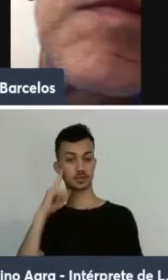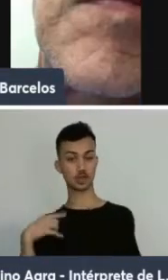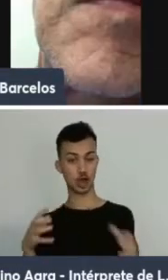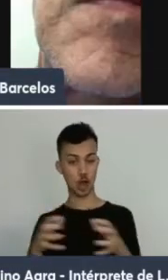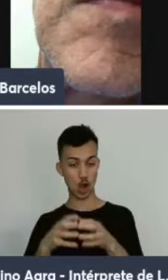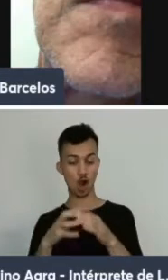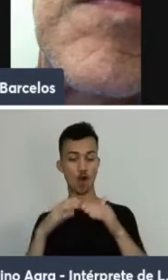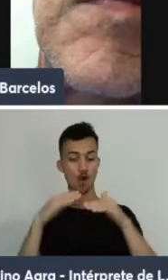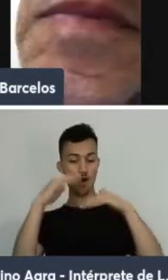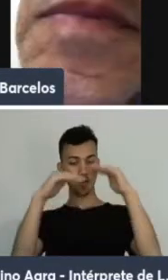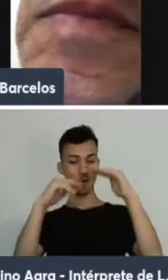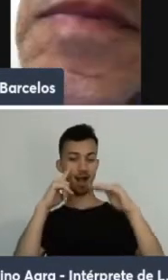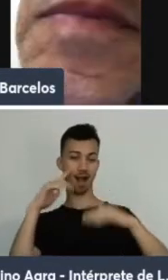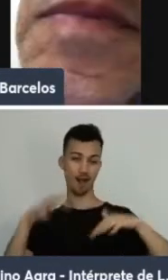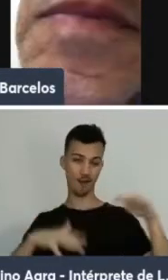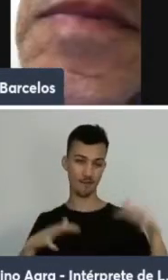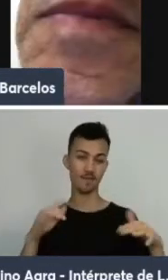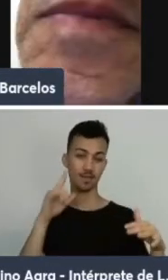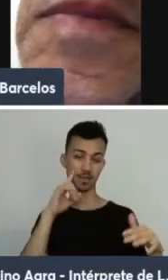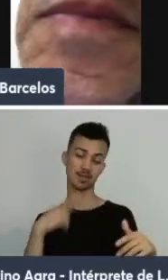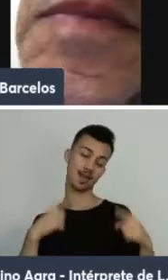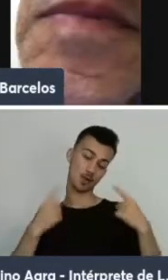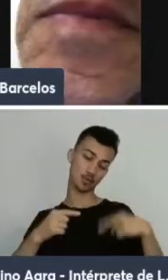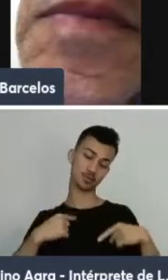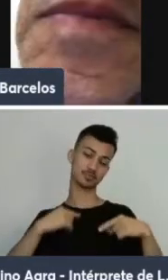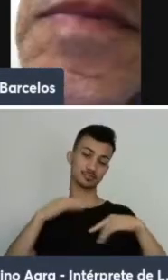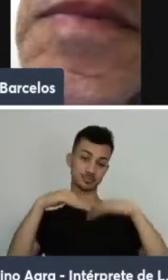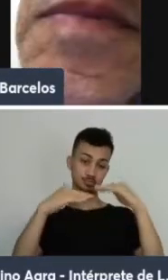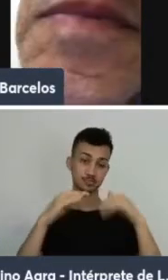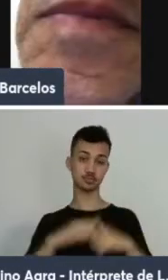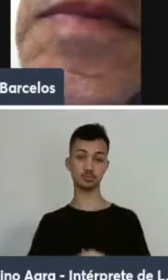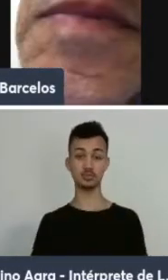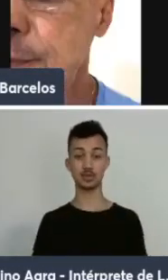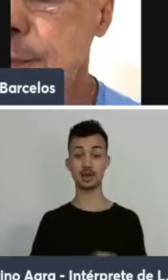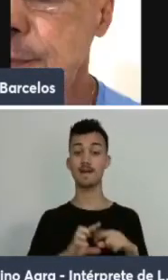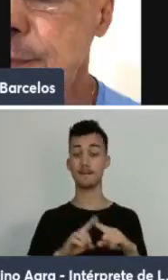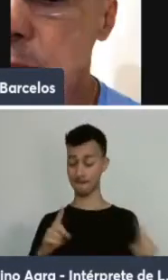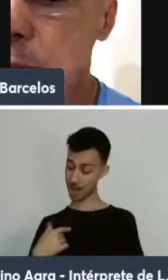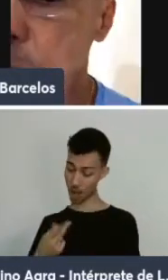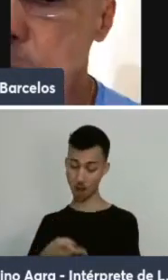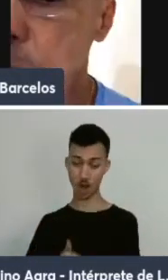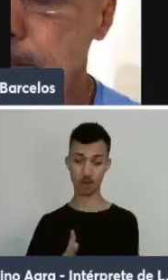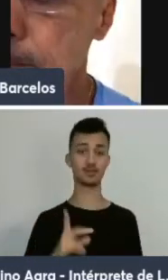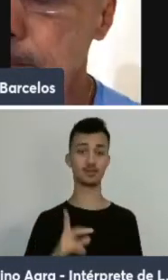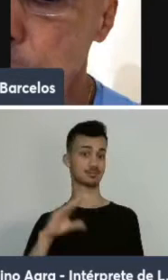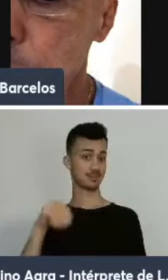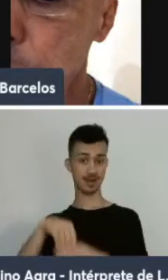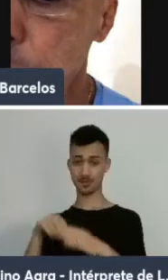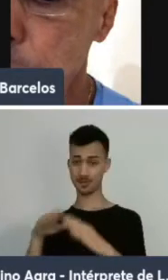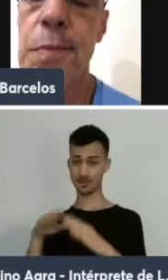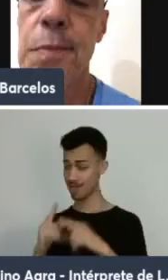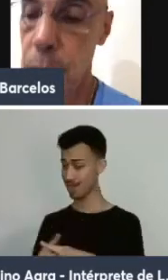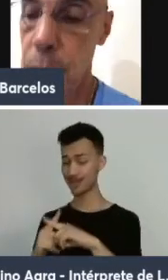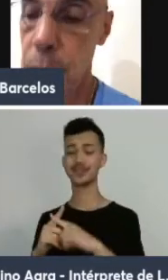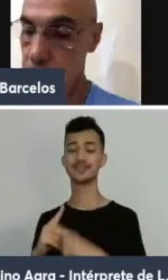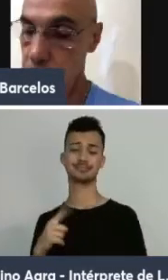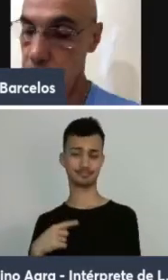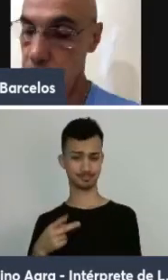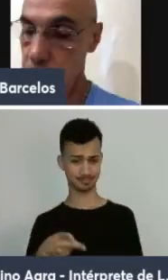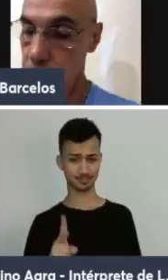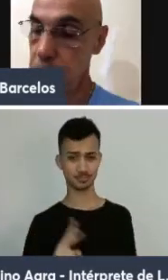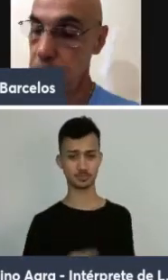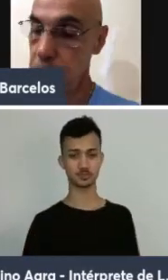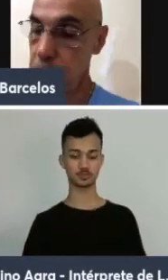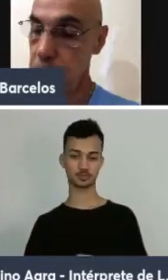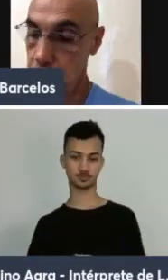algumas coisas, então recuou um pouquinho na mídia, mas continuou nas igrejas, né? Então, a